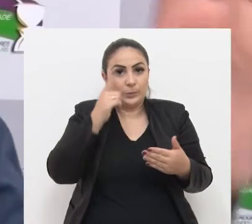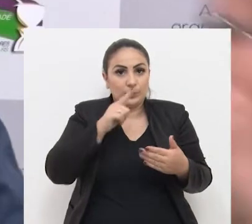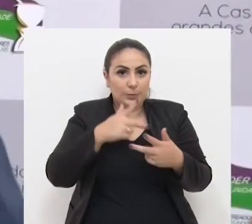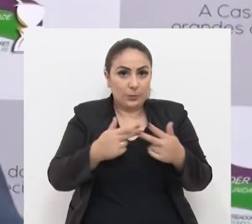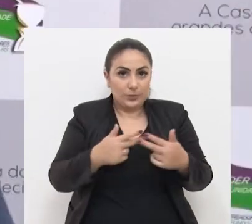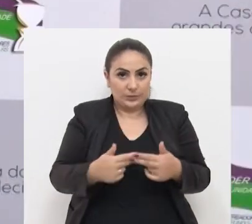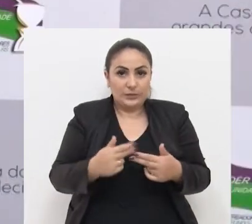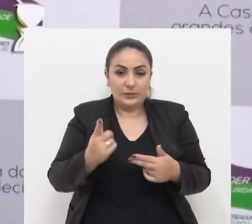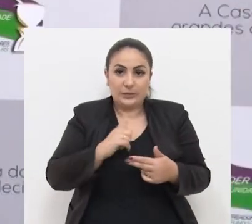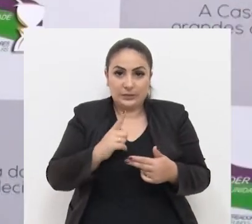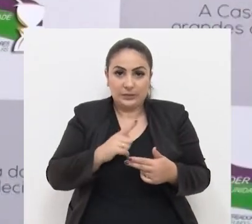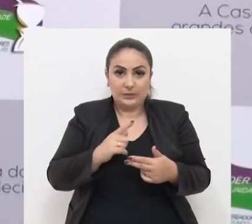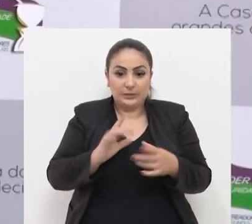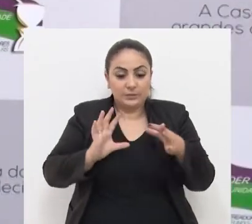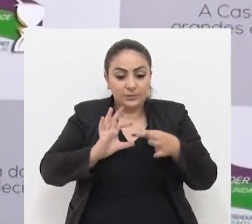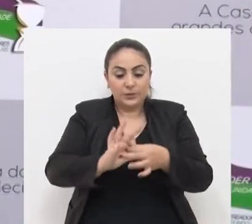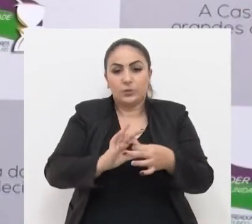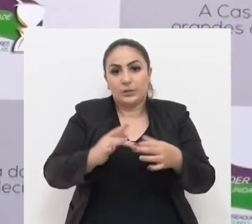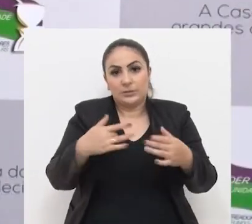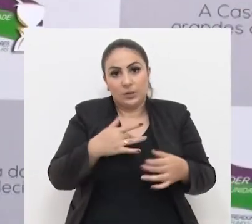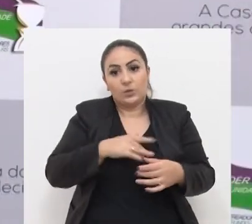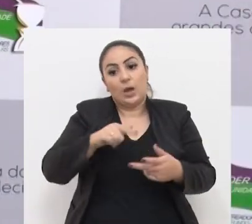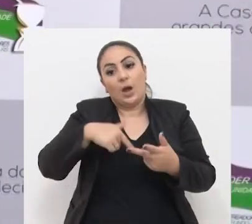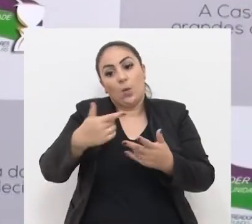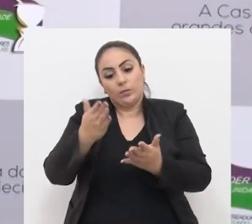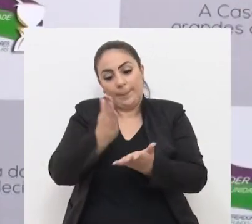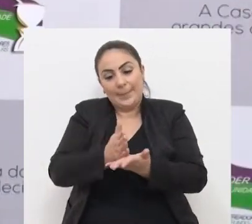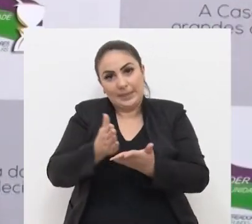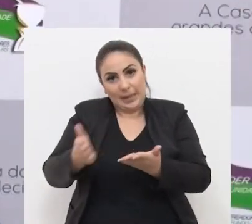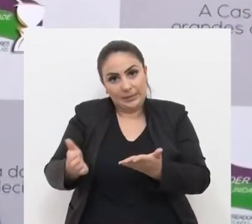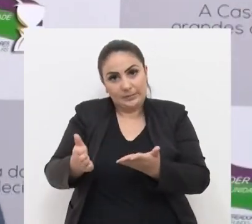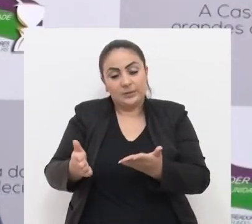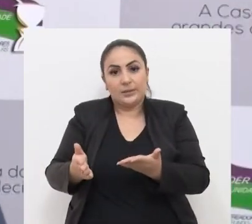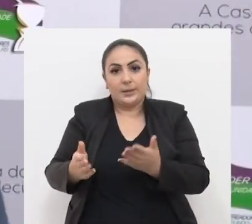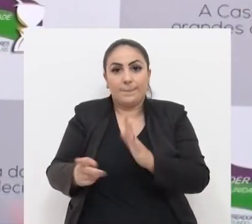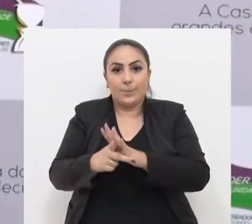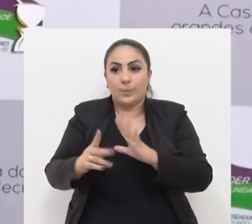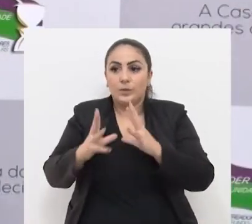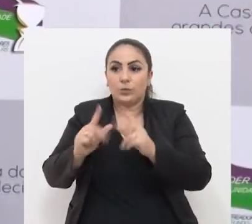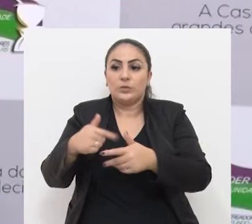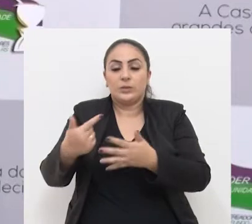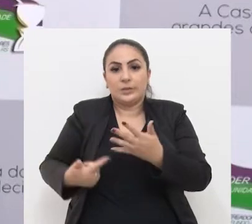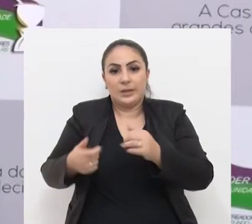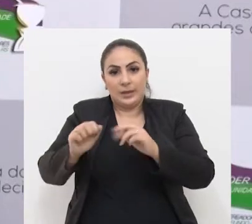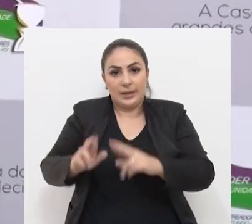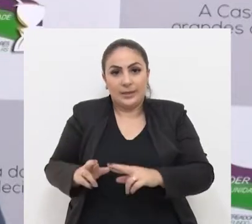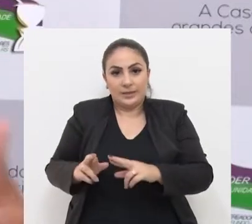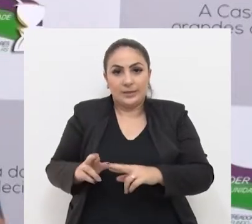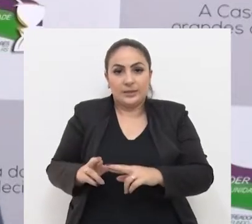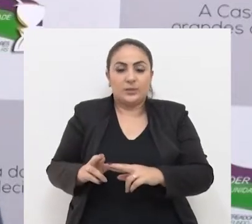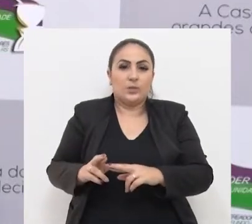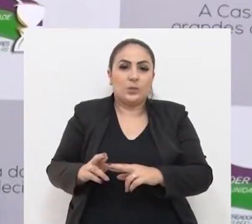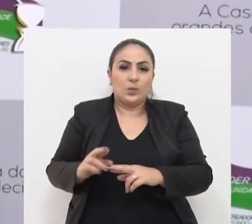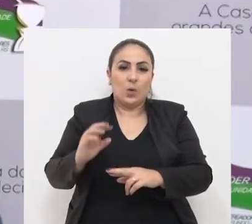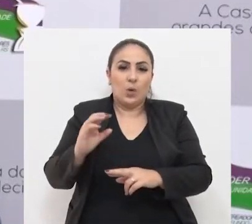alguma coisa que tenha somente a ver com a saúde. E a outra metade são para todos os outros setores,